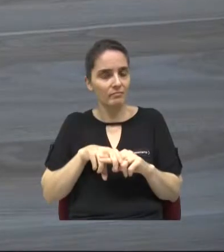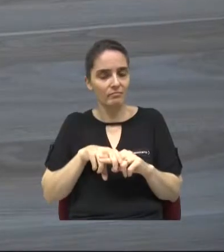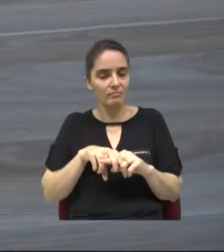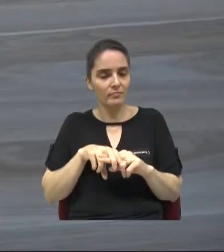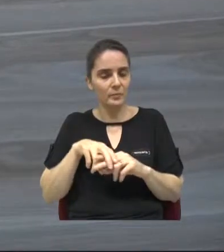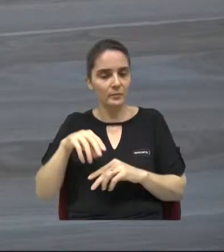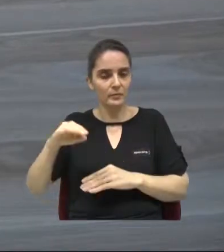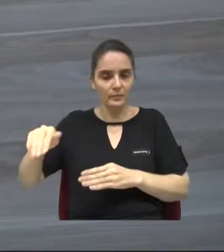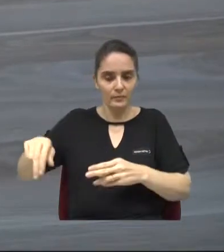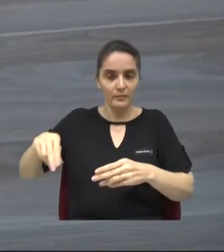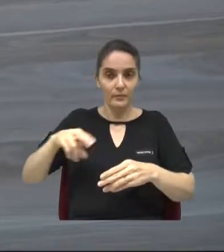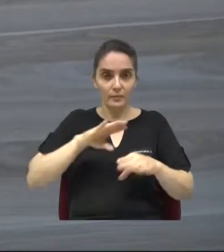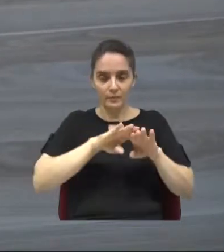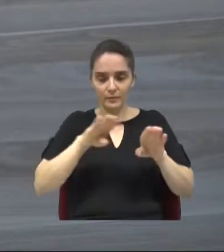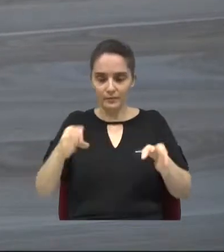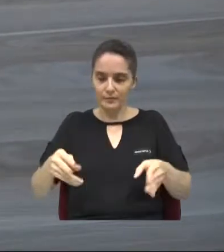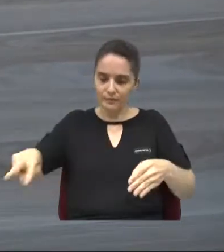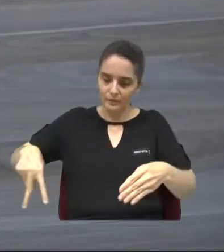realmente,